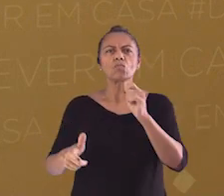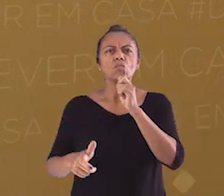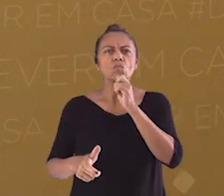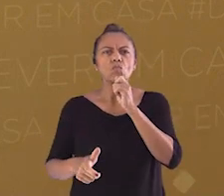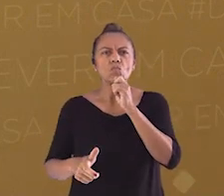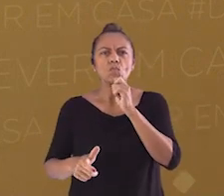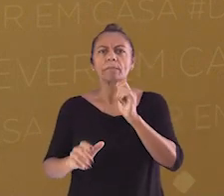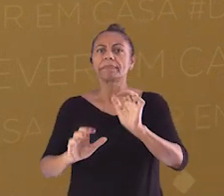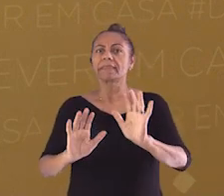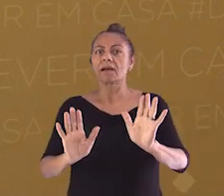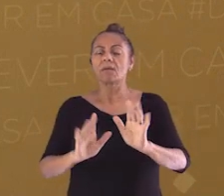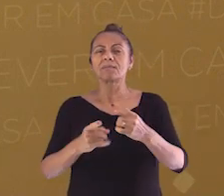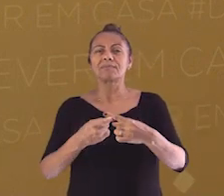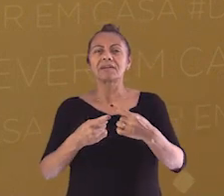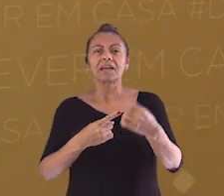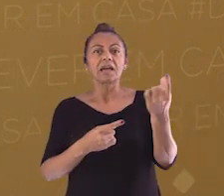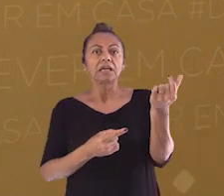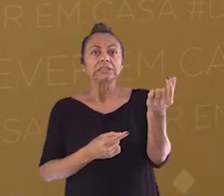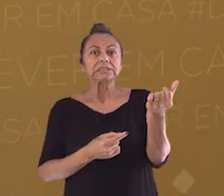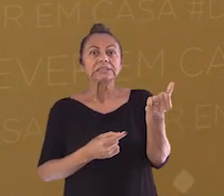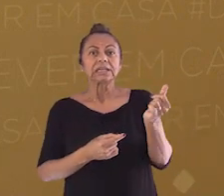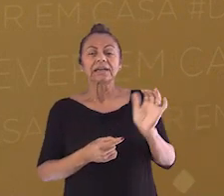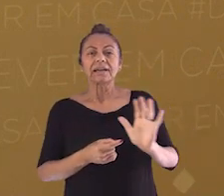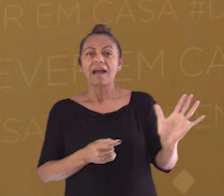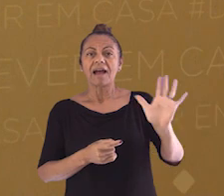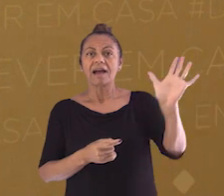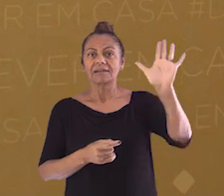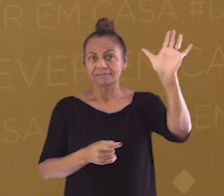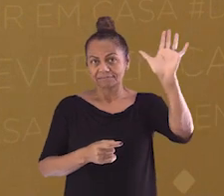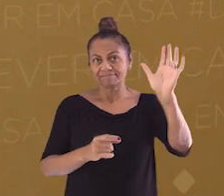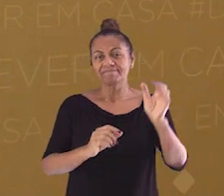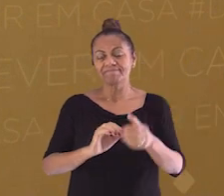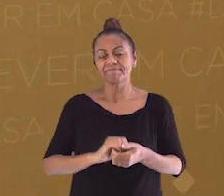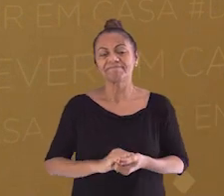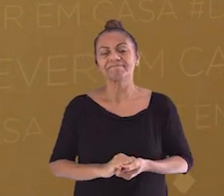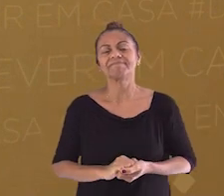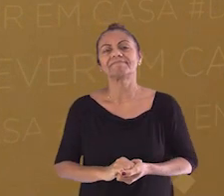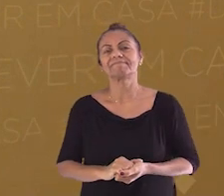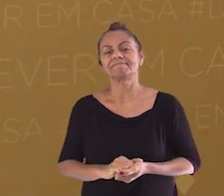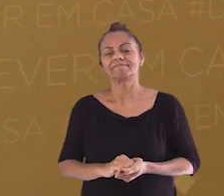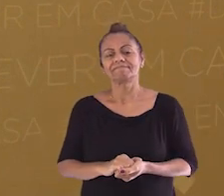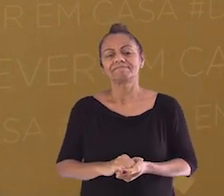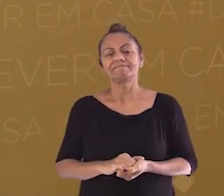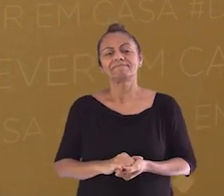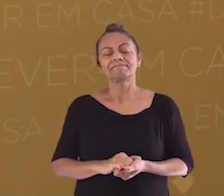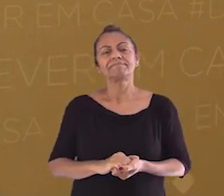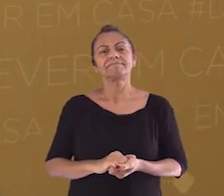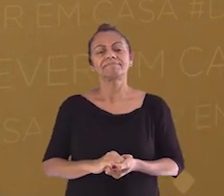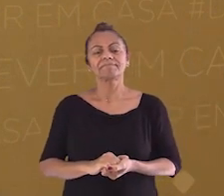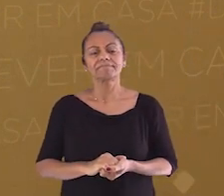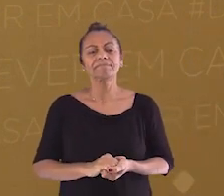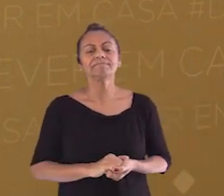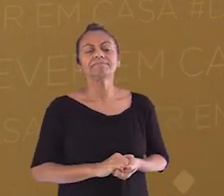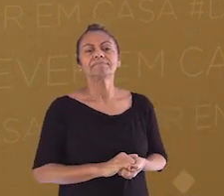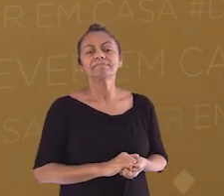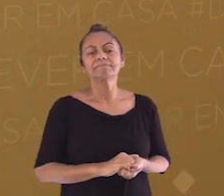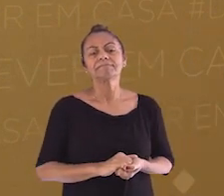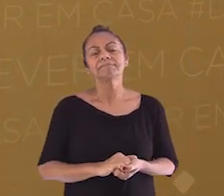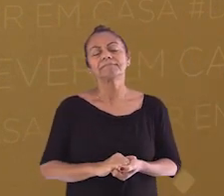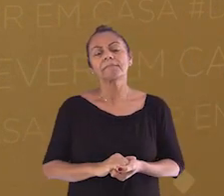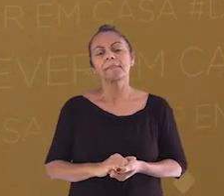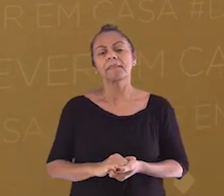que a instalação desses captadores de energia limpa ainda são relativamente caros para o consumidor